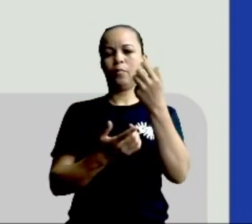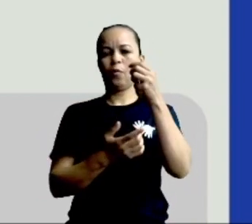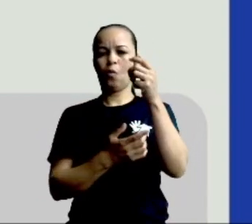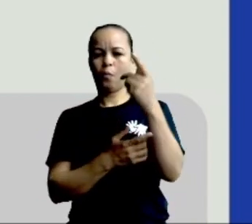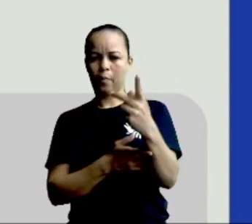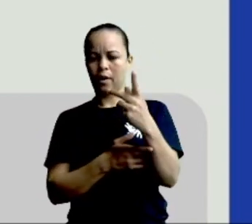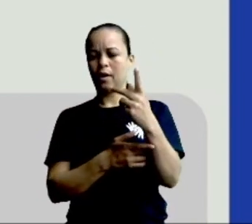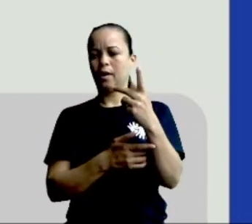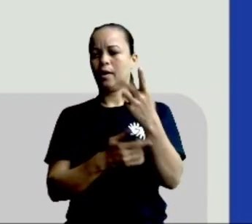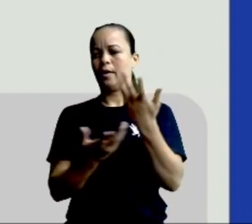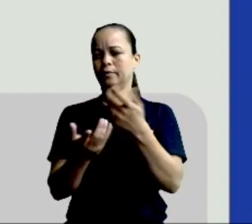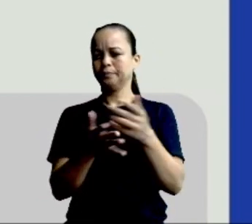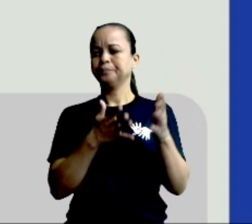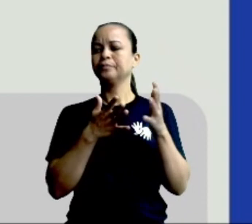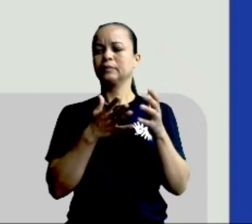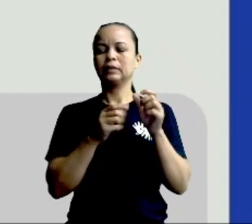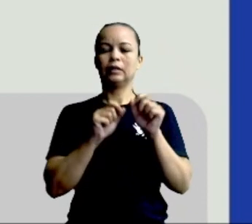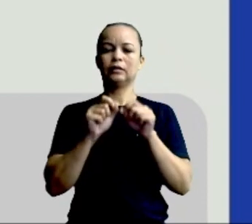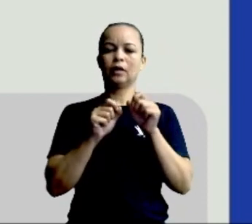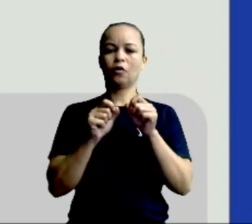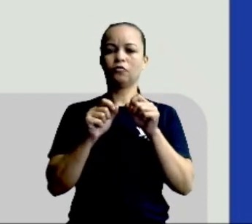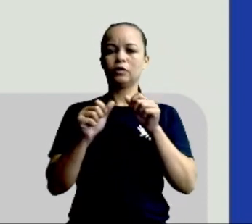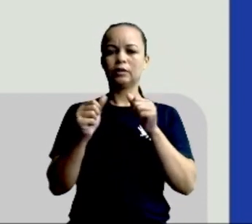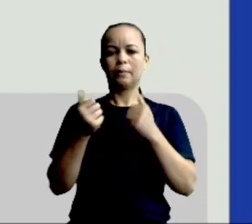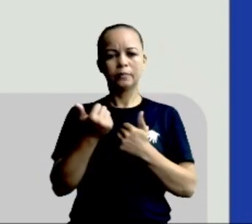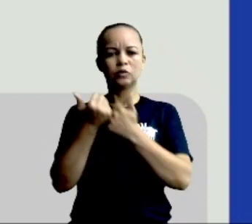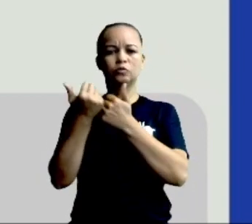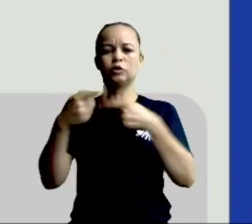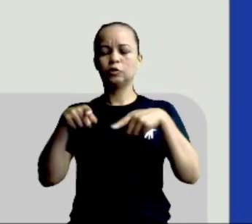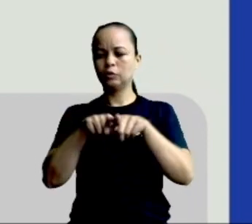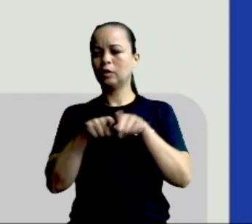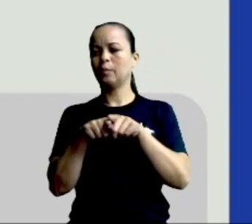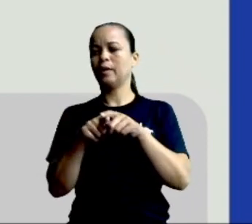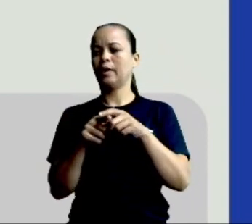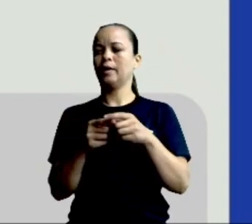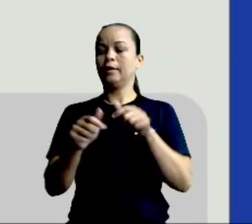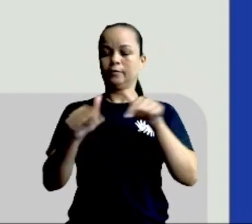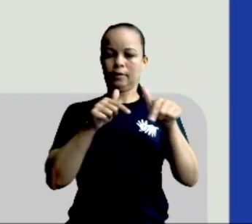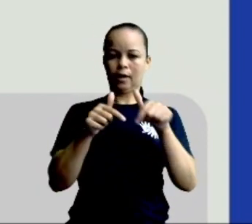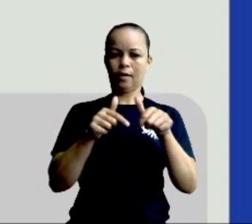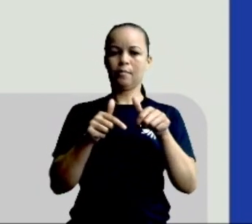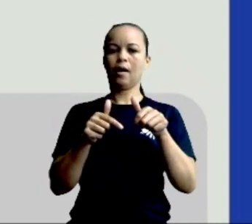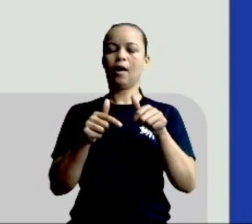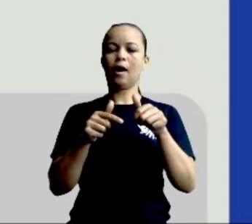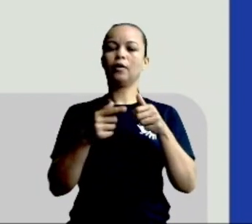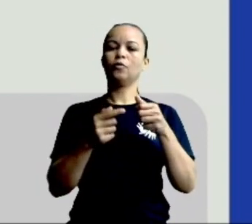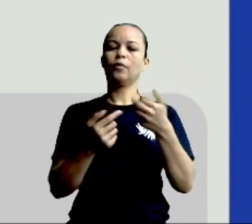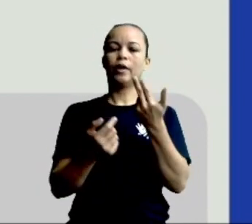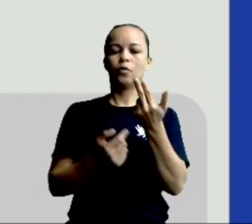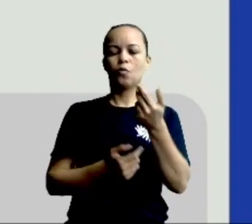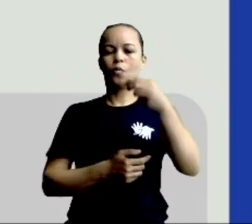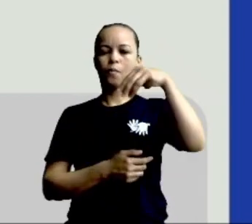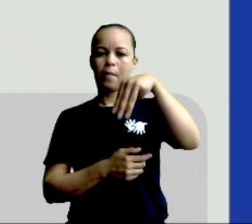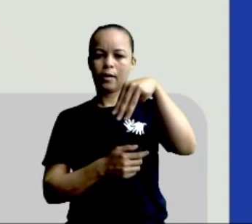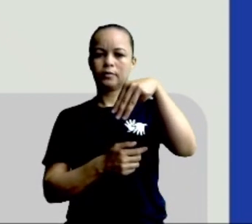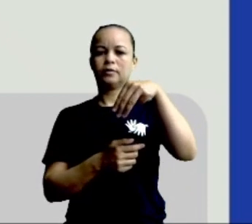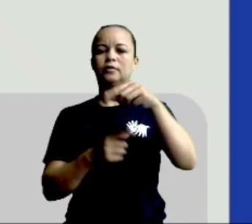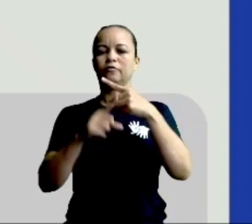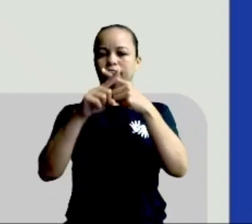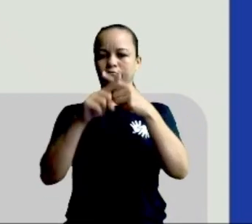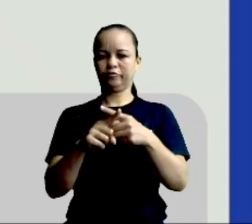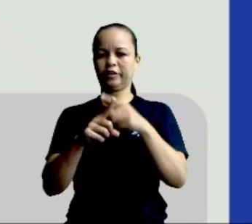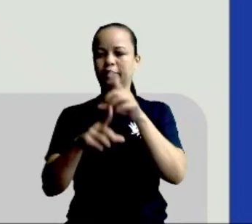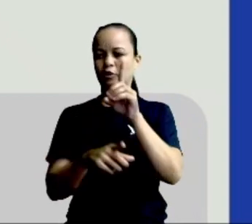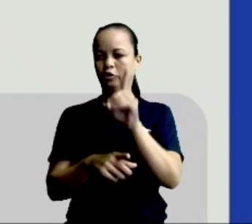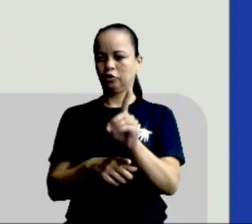fórmula agora. Trabalho é igual a massa vezes a gravidade vezes a distância, o deslocamento, tá